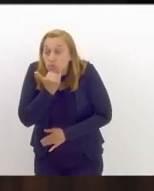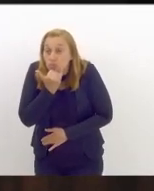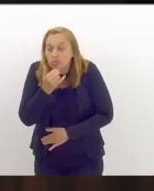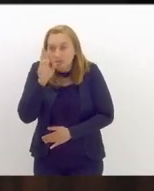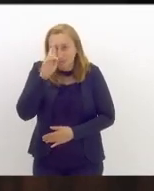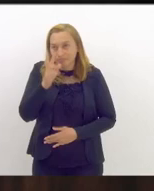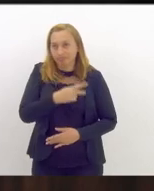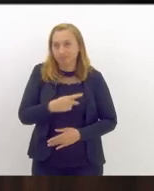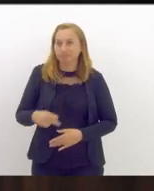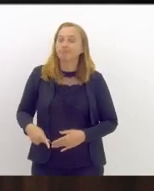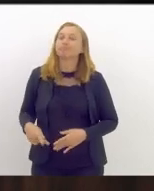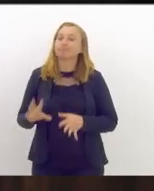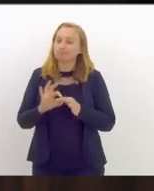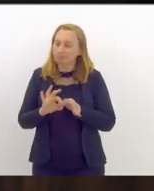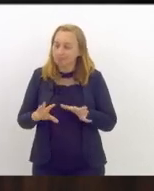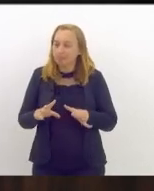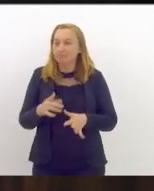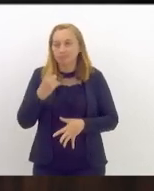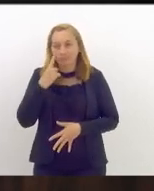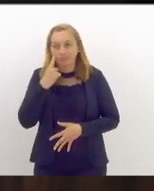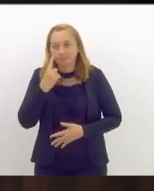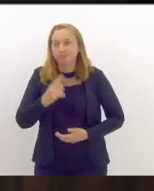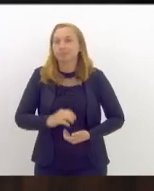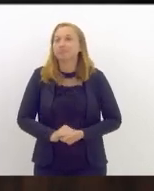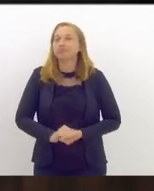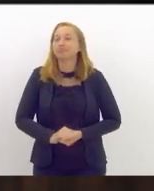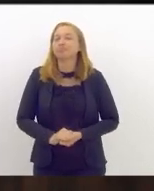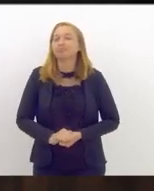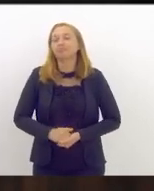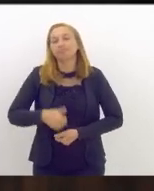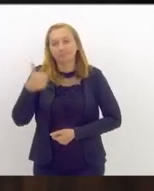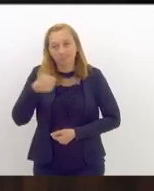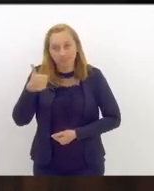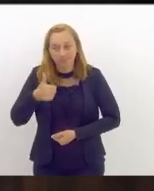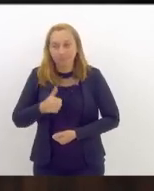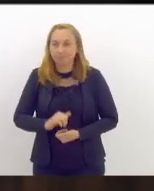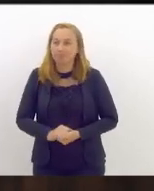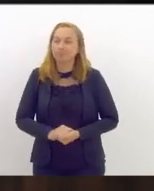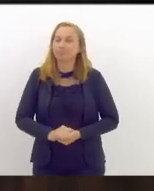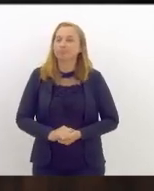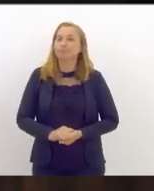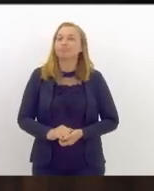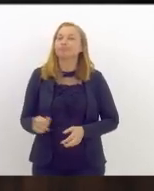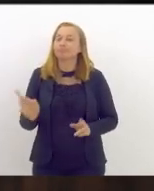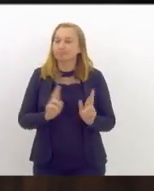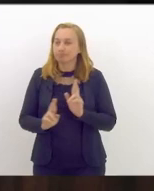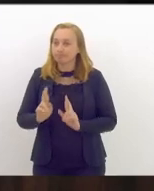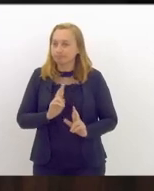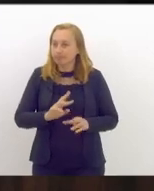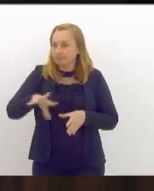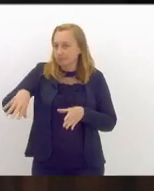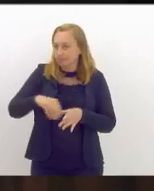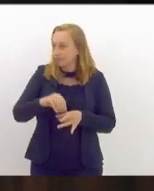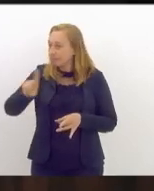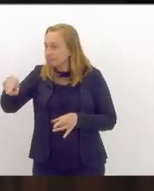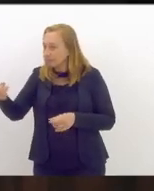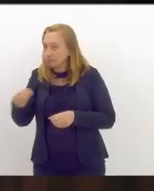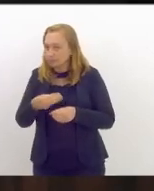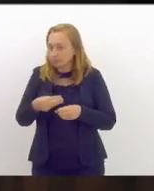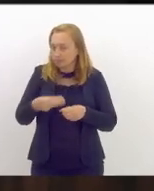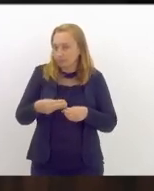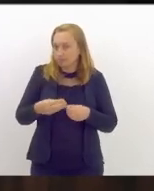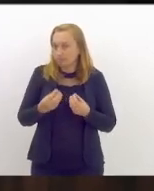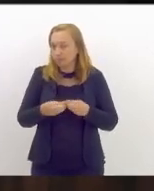eu deixou tentar aqui primeiro em relação à inclusão de outros municípios sem prejuízo